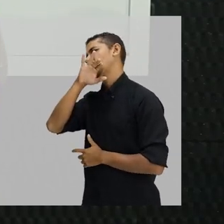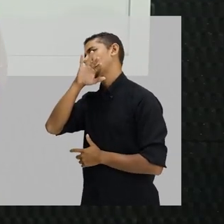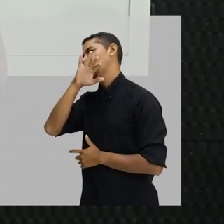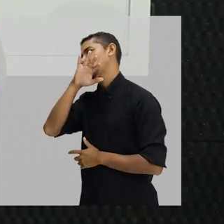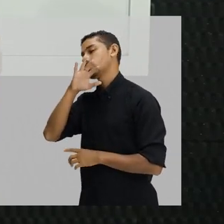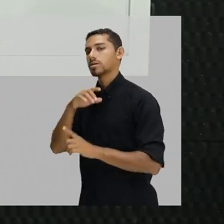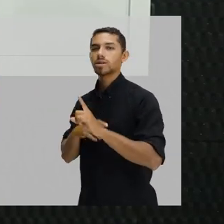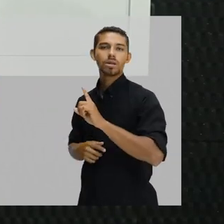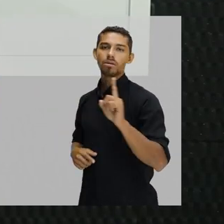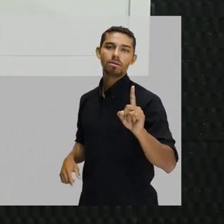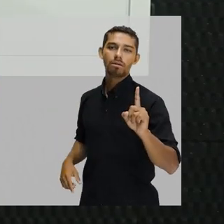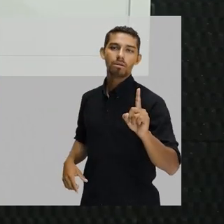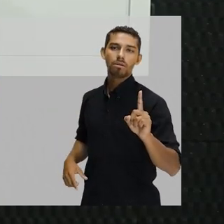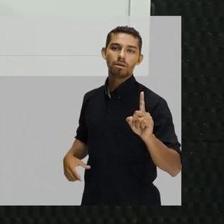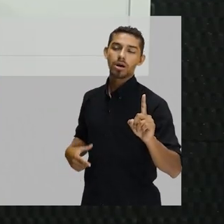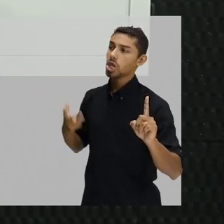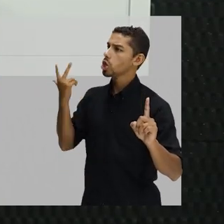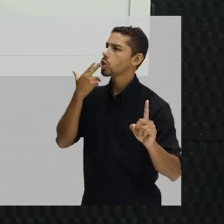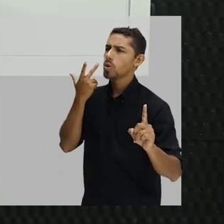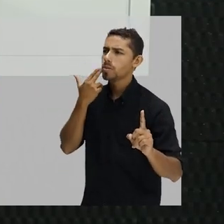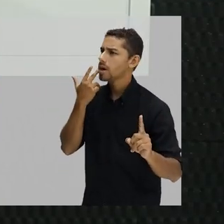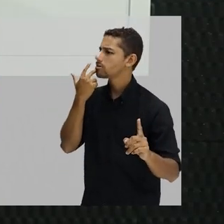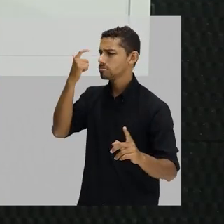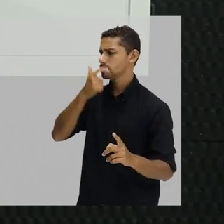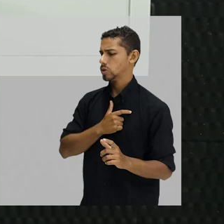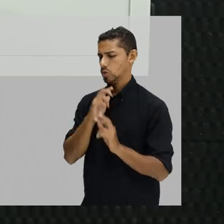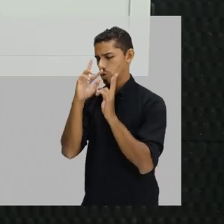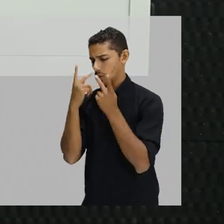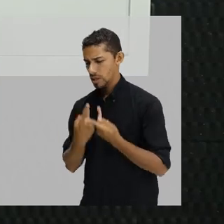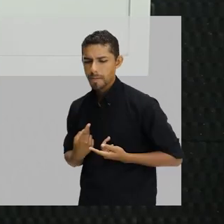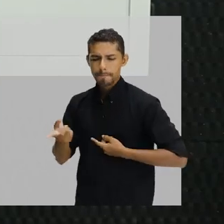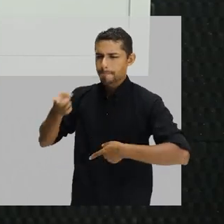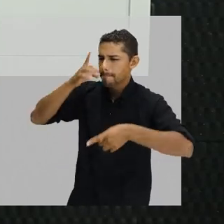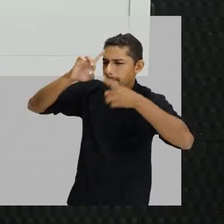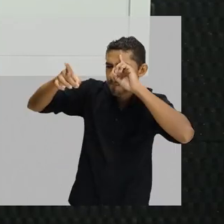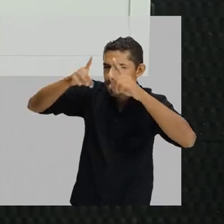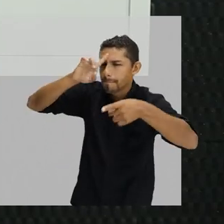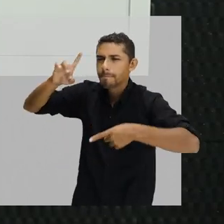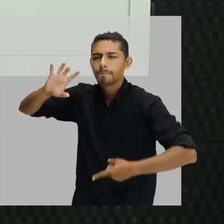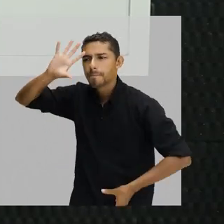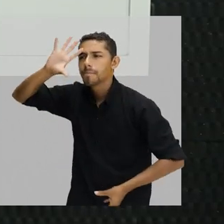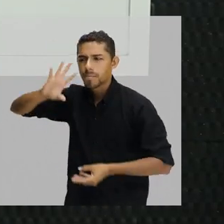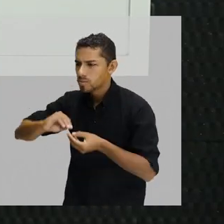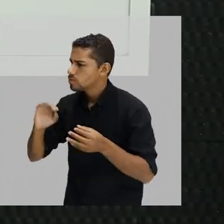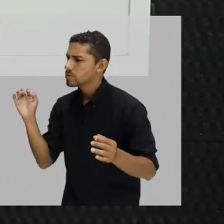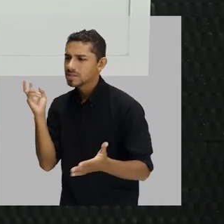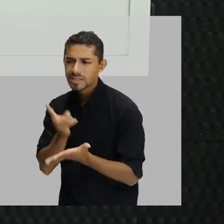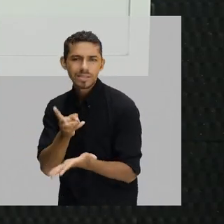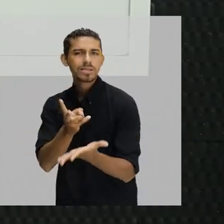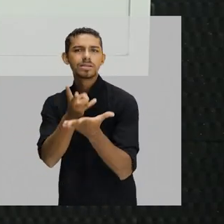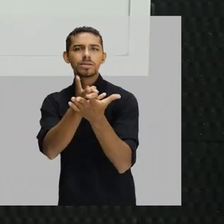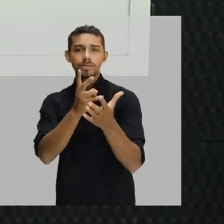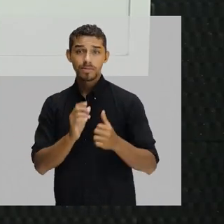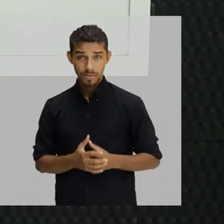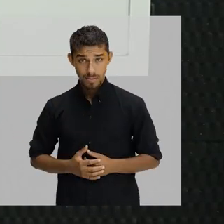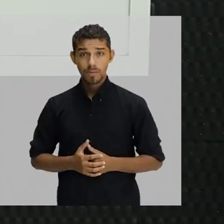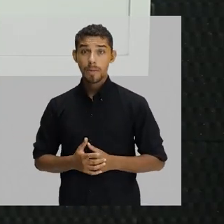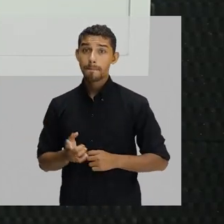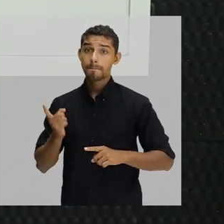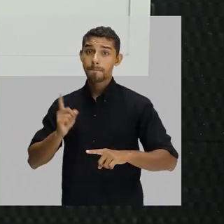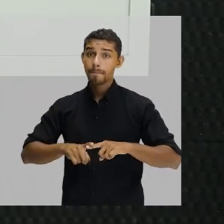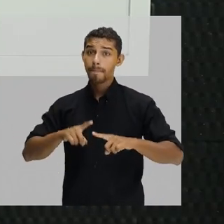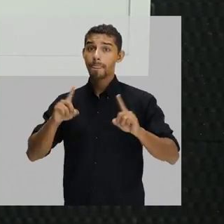é. Deveria ser algo normal, constituinte do ser humano, dia a dia, completo, o tempo inteiro.